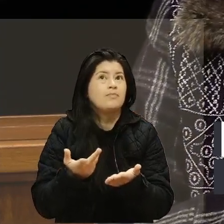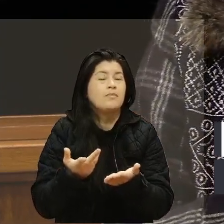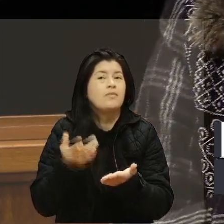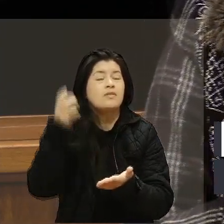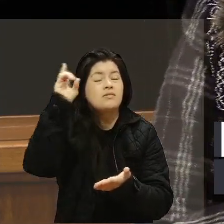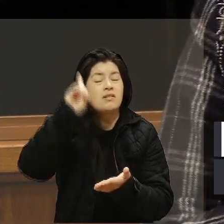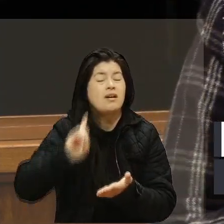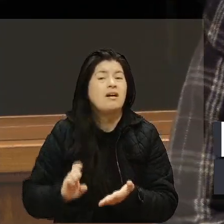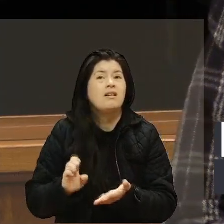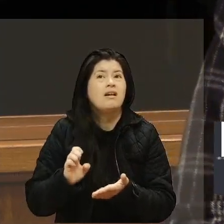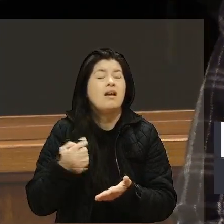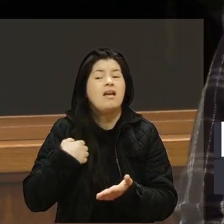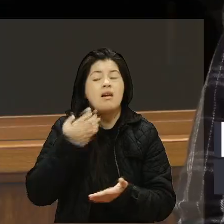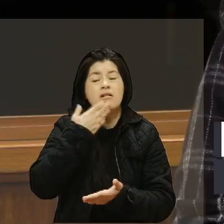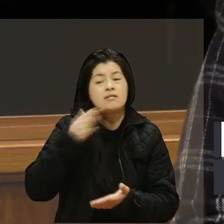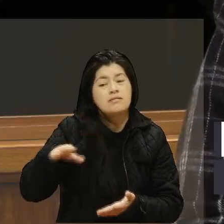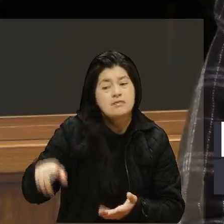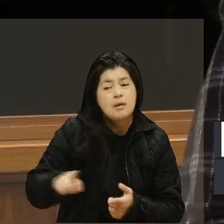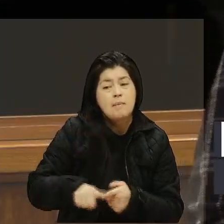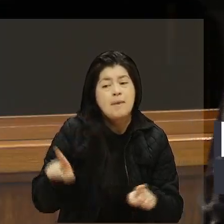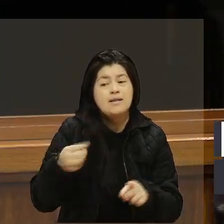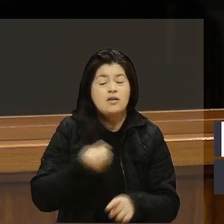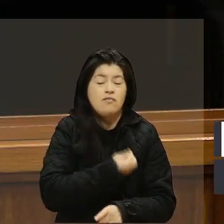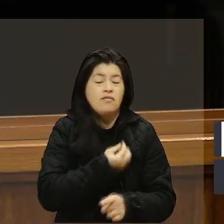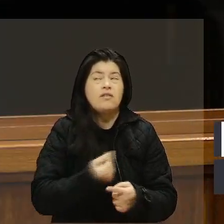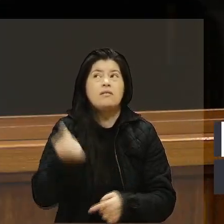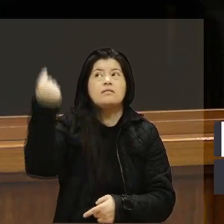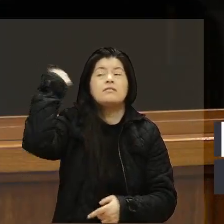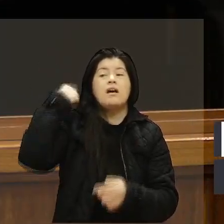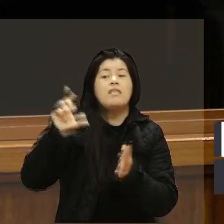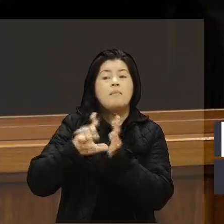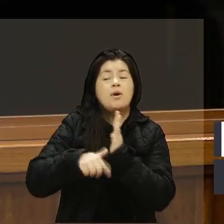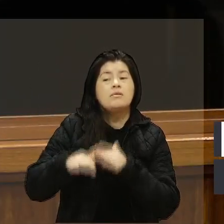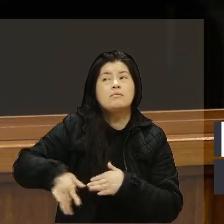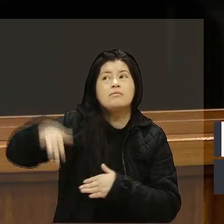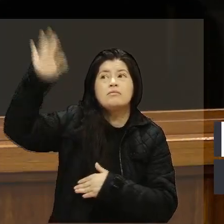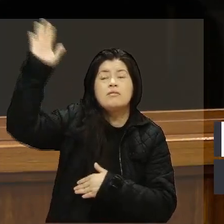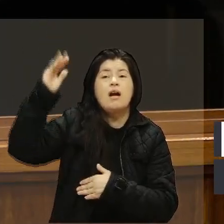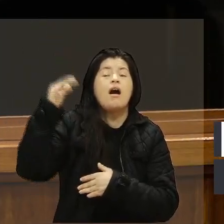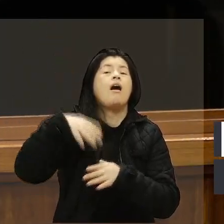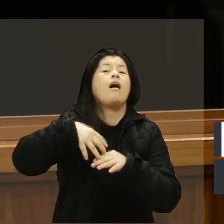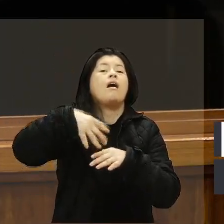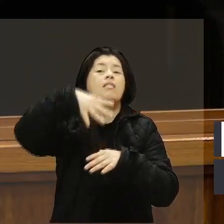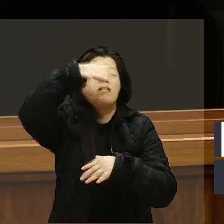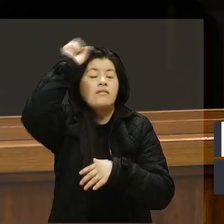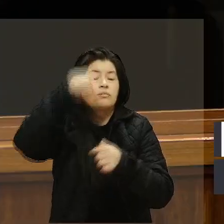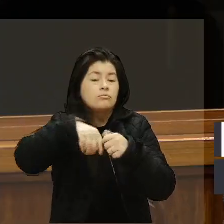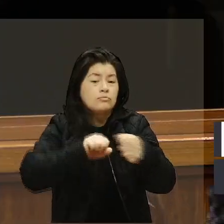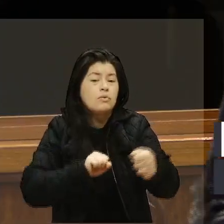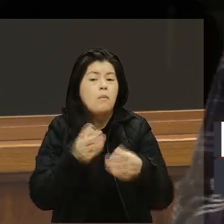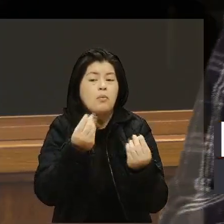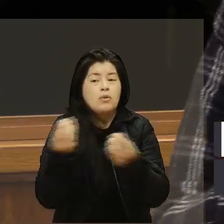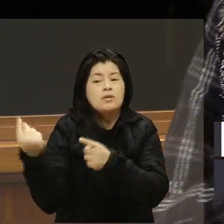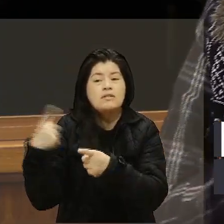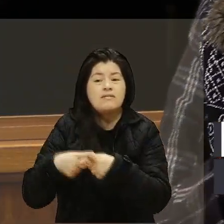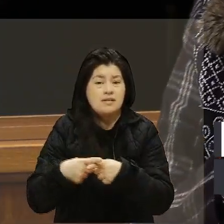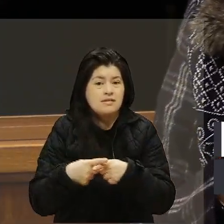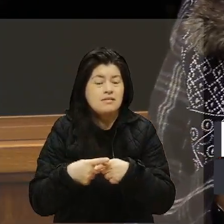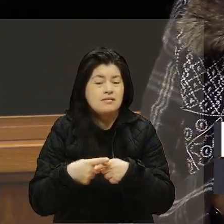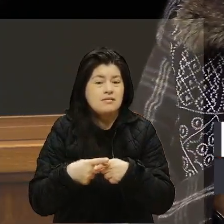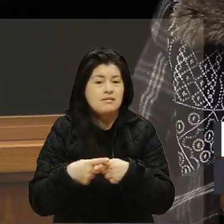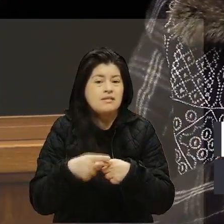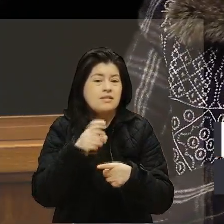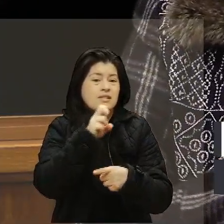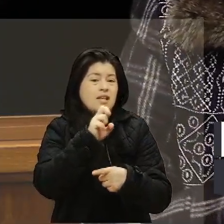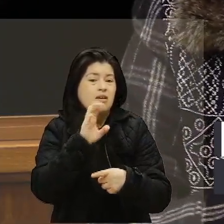Direito. Eu era criança, mas eu vivi isso depois de adulta, na própria faculdade. As pessoas, muitas vezes, 5,